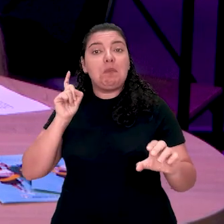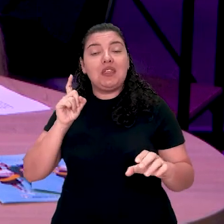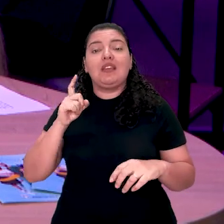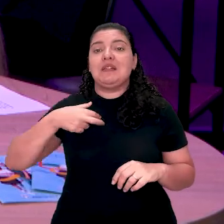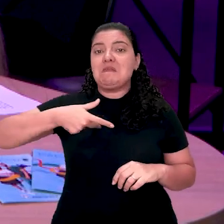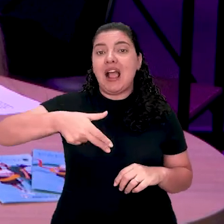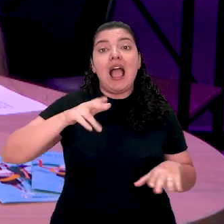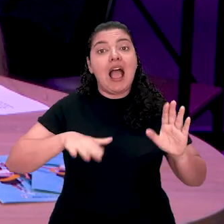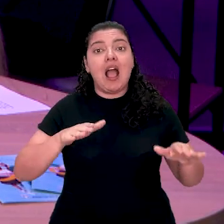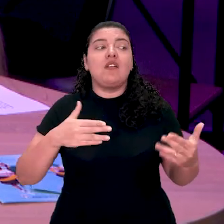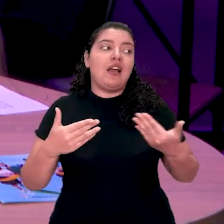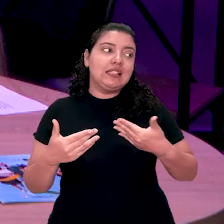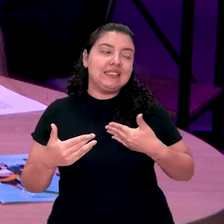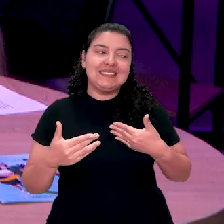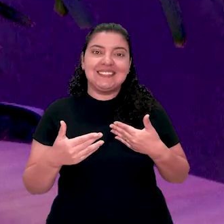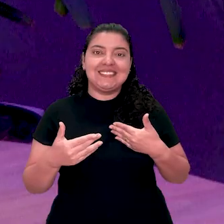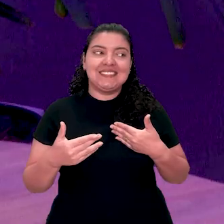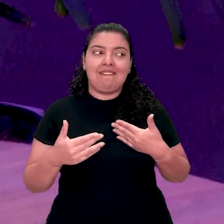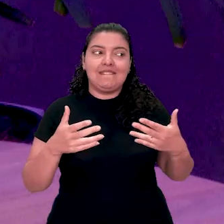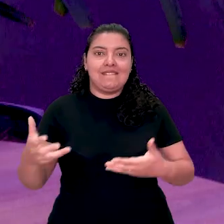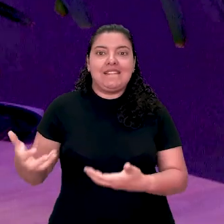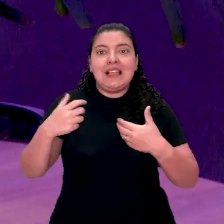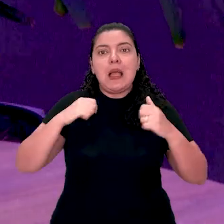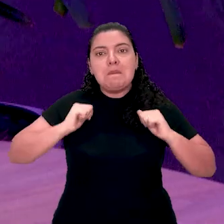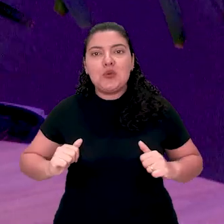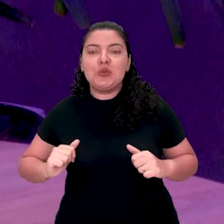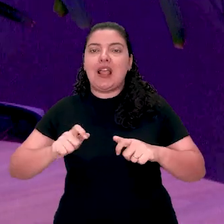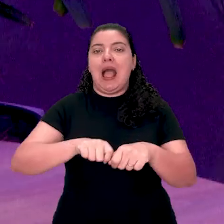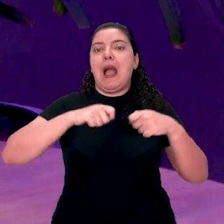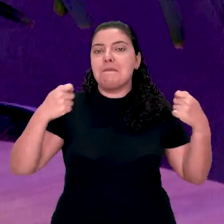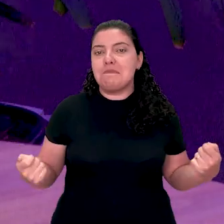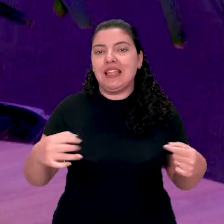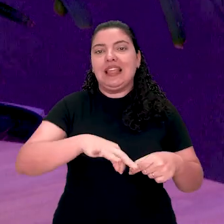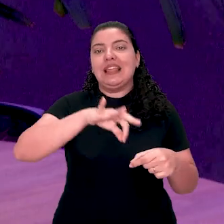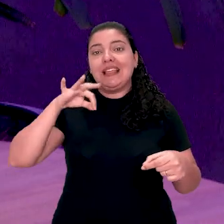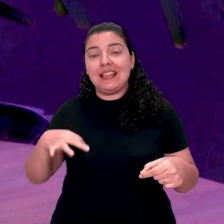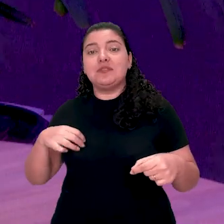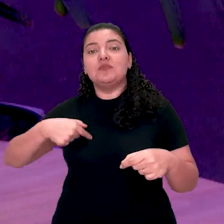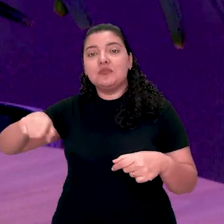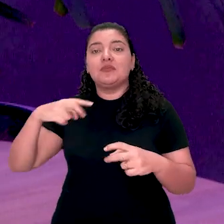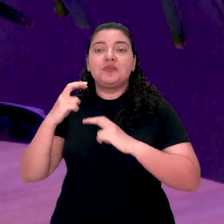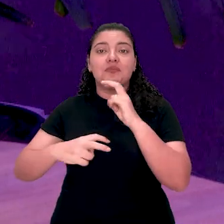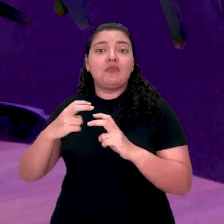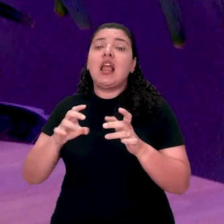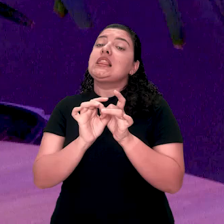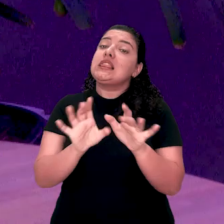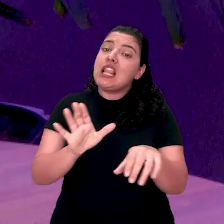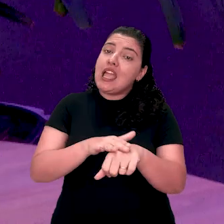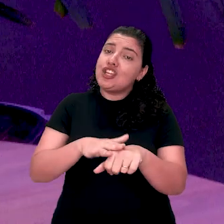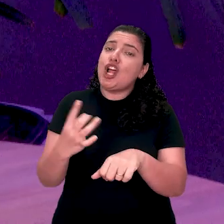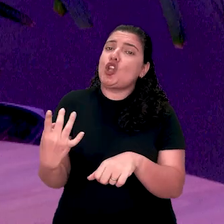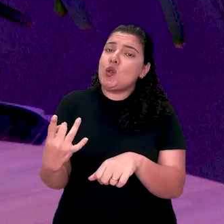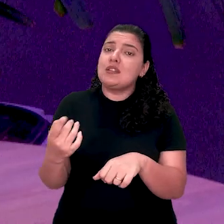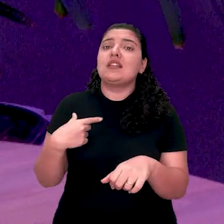atividades. E muitas vezes o coleguinha estava ali para carregar a mochila, para abrir a lancheira, para levar para o parque. Pode deixar ela. Deixa ela fazer as